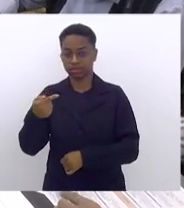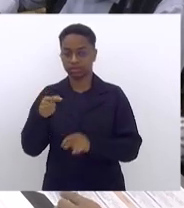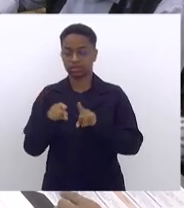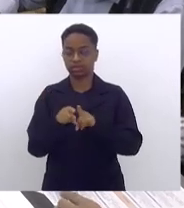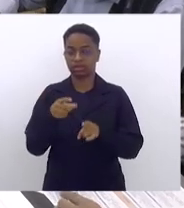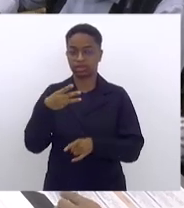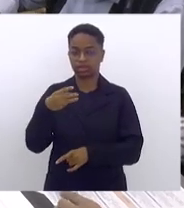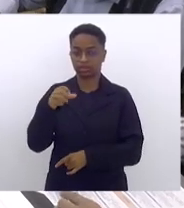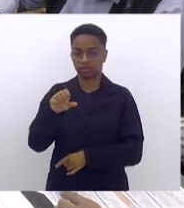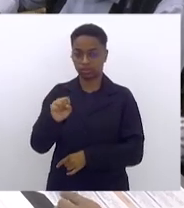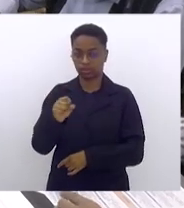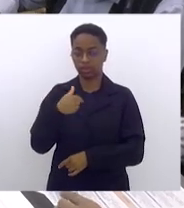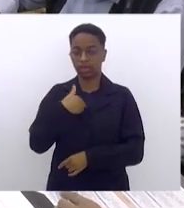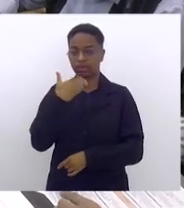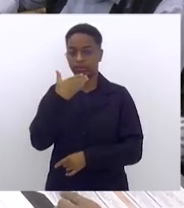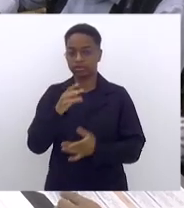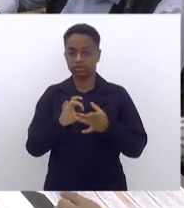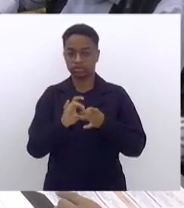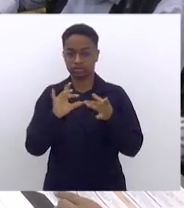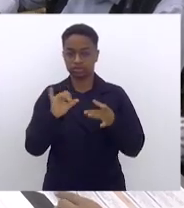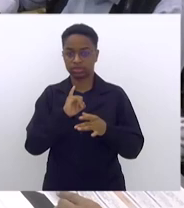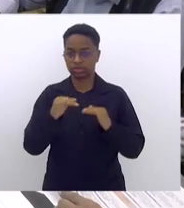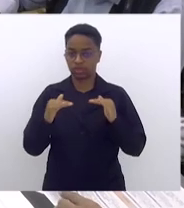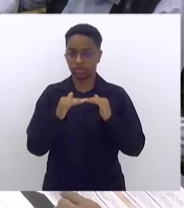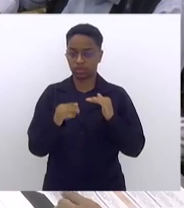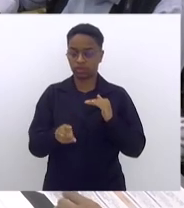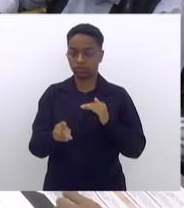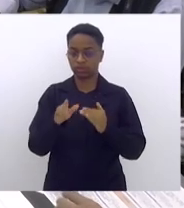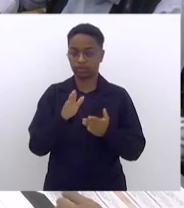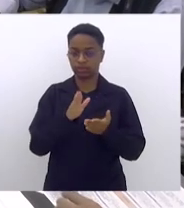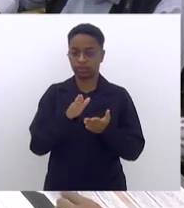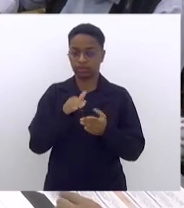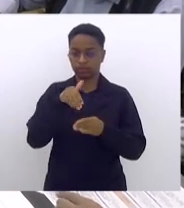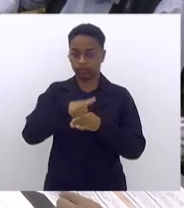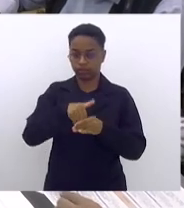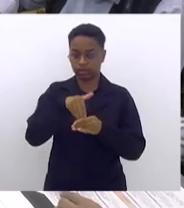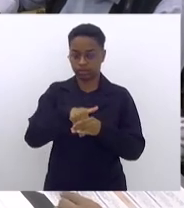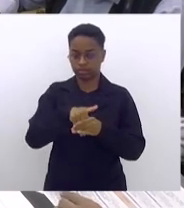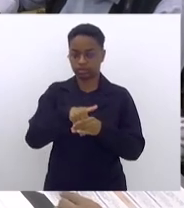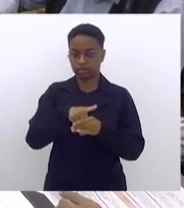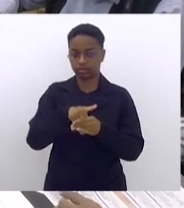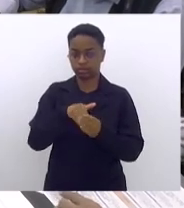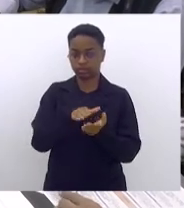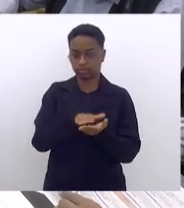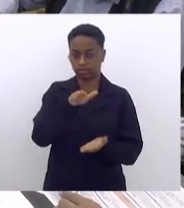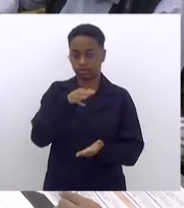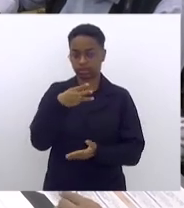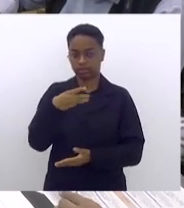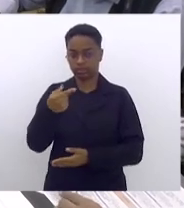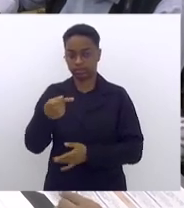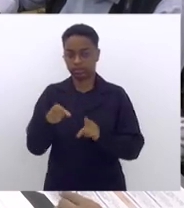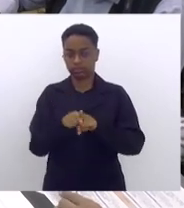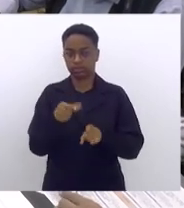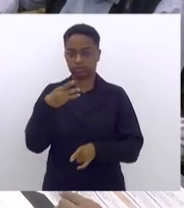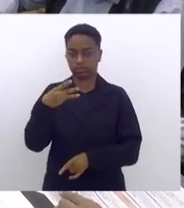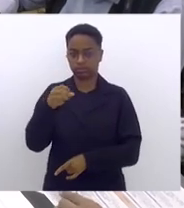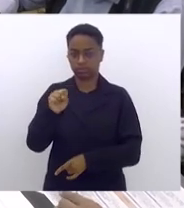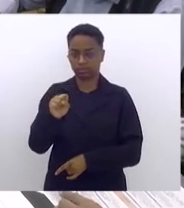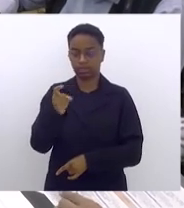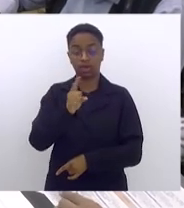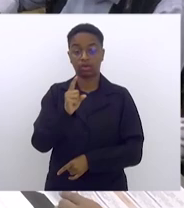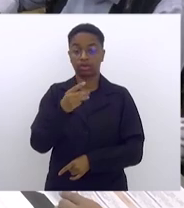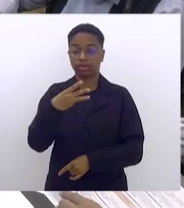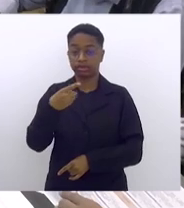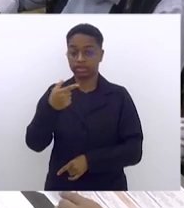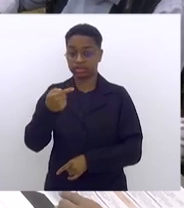Pedir permissão ao plenário aqui para aqueles que aprovam a votação em bloco dos projetos de inconstitucionalidade 37 e 38 da pauta. Não, 37 sai, presidente.